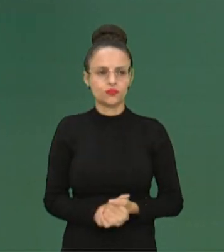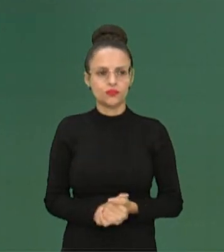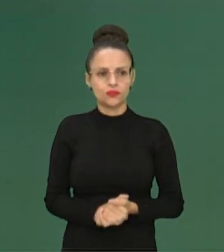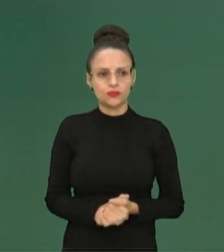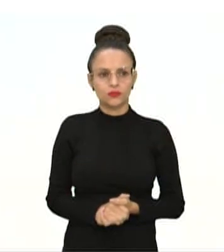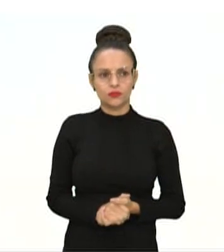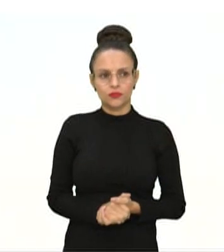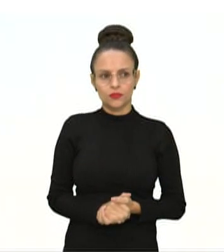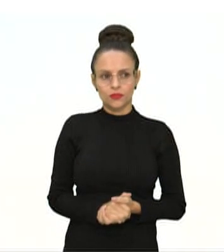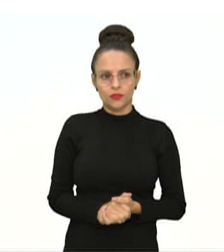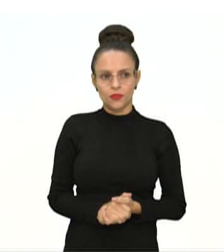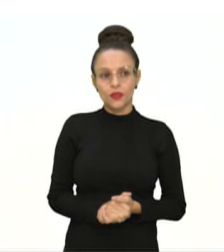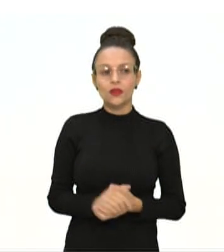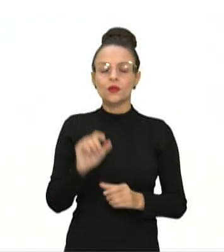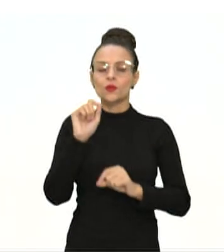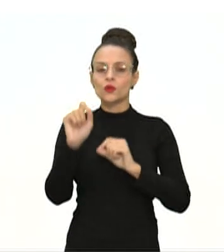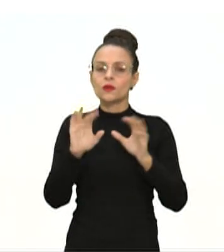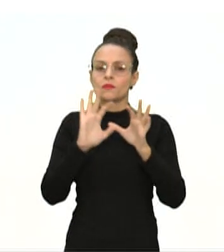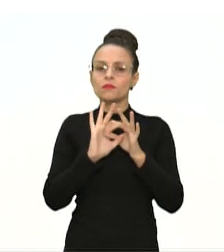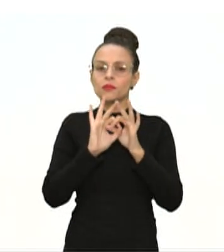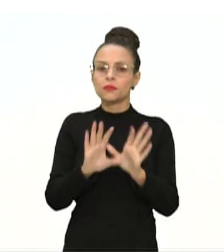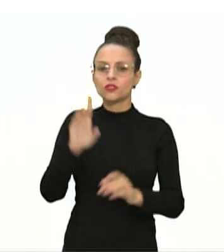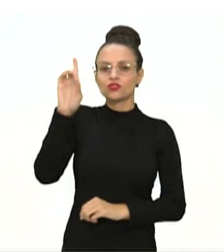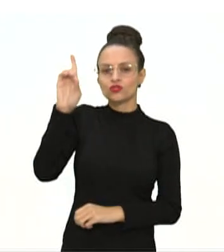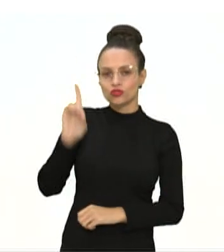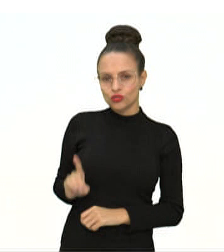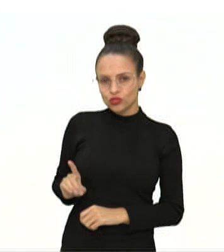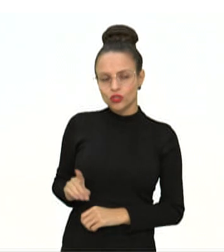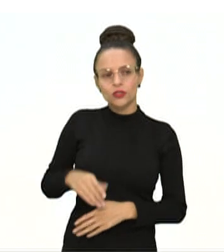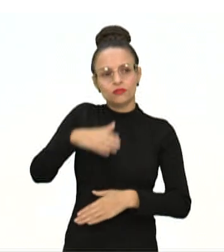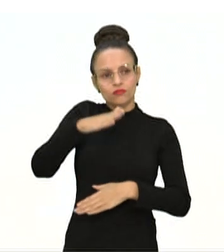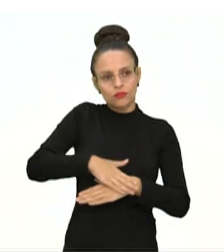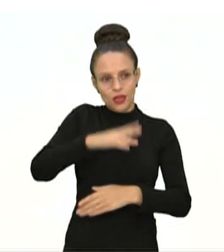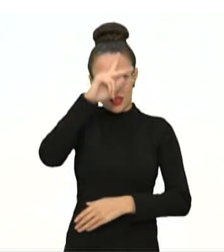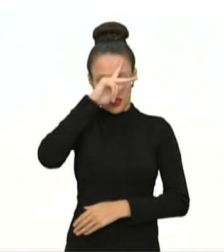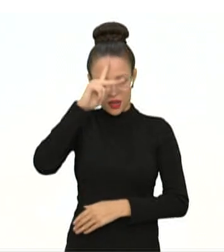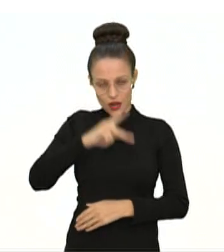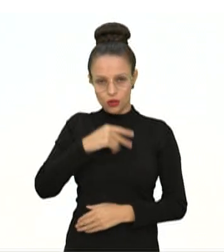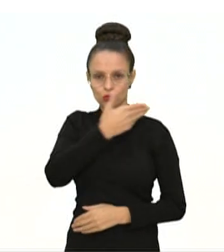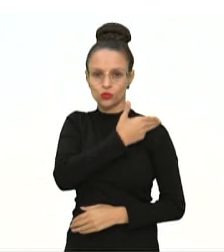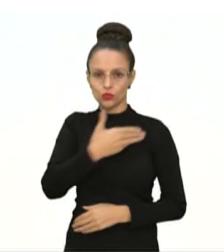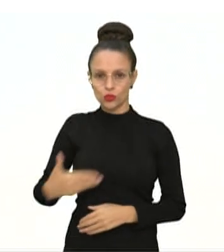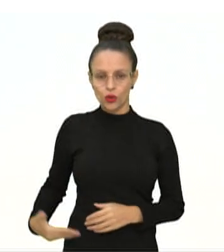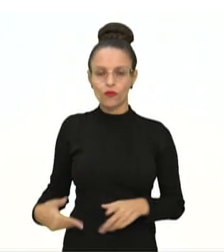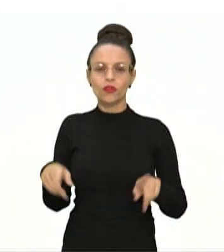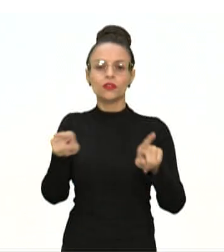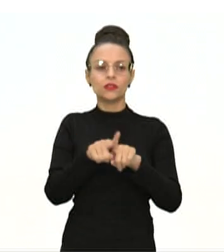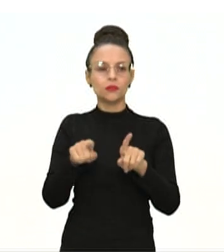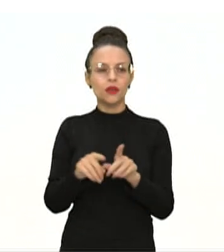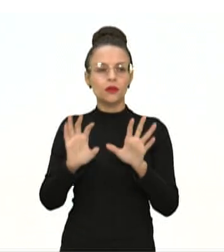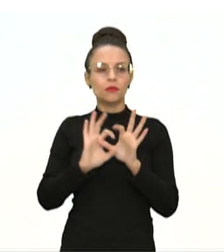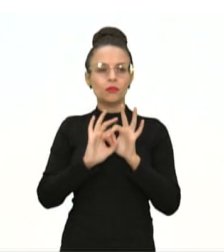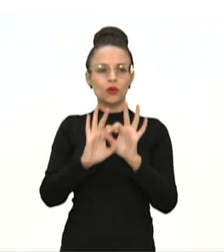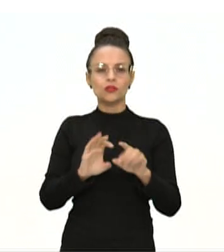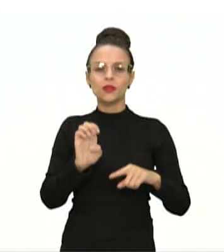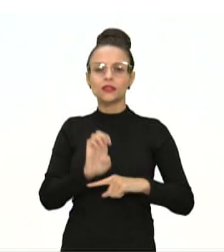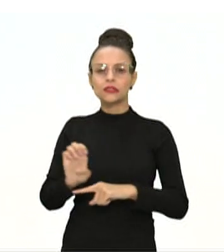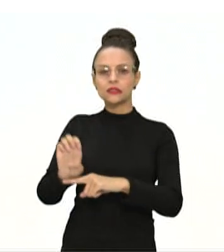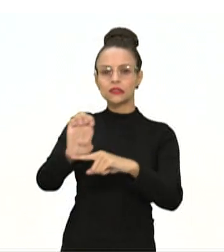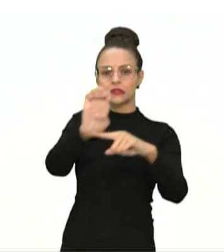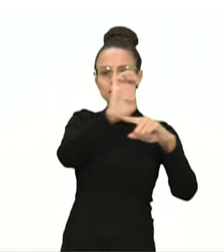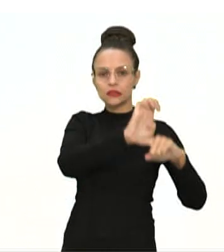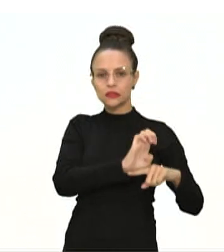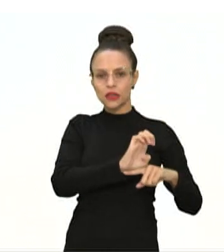da autodeterminação permite o direito de autogoverno e também possibilita os estados